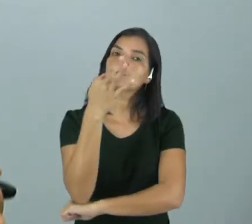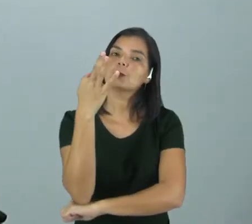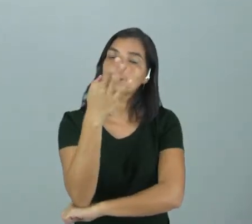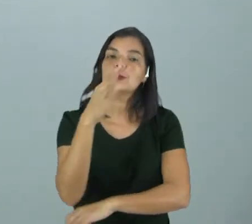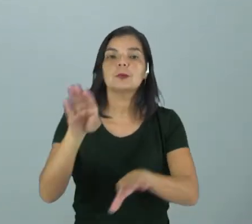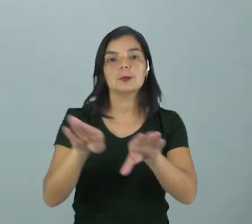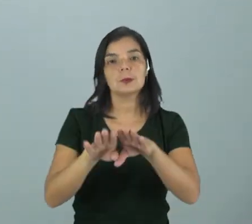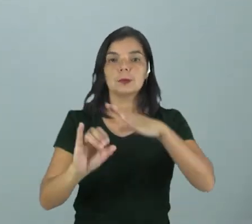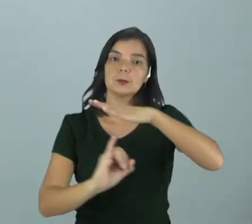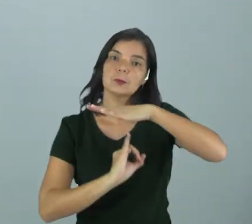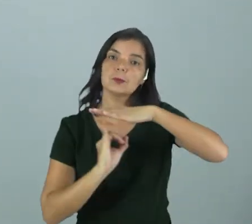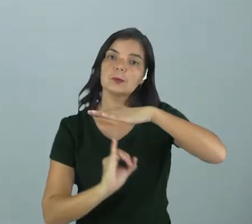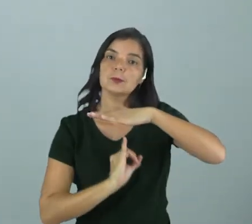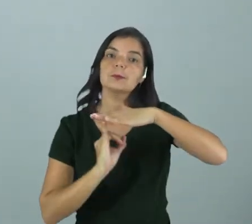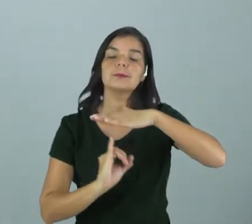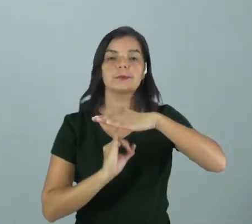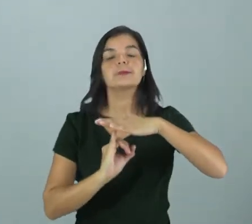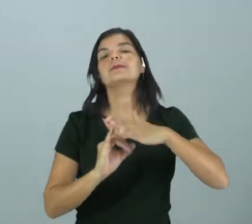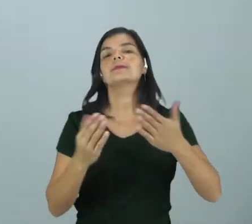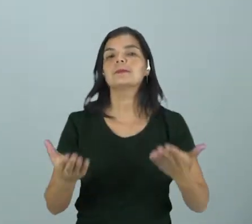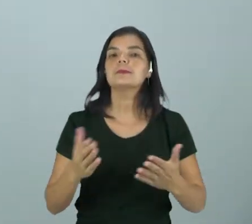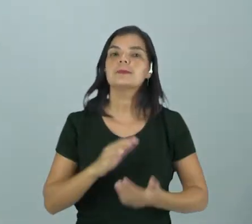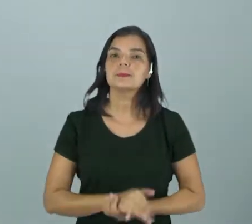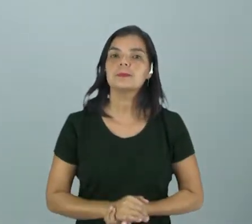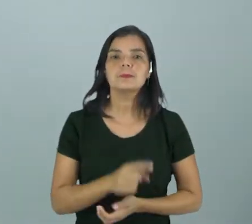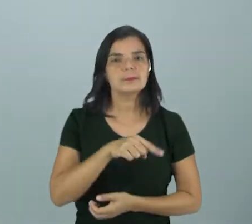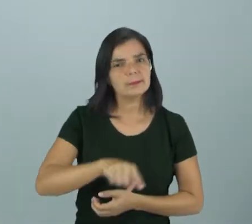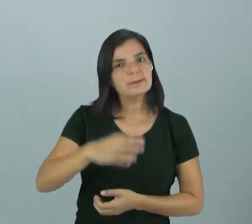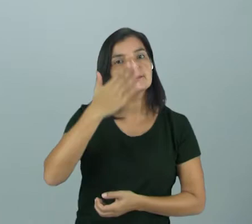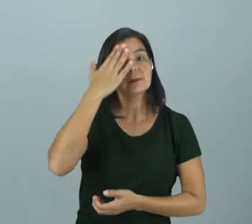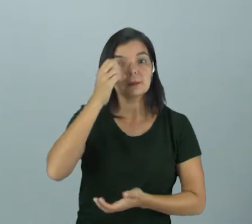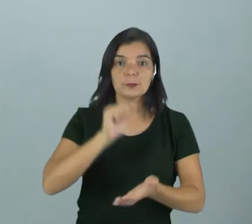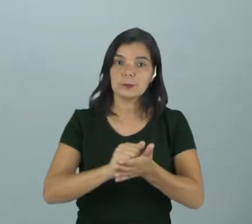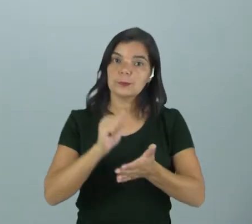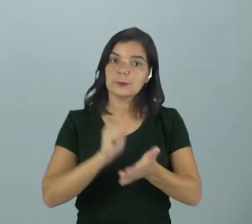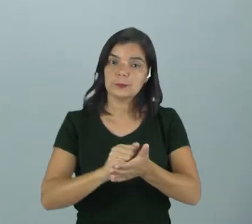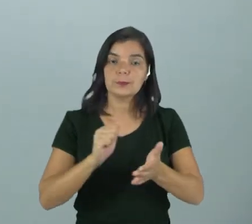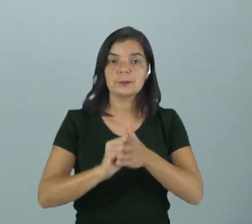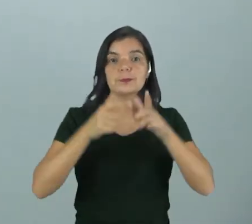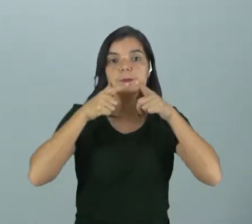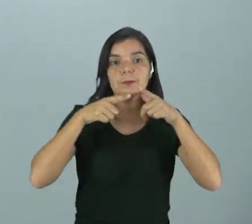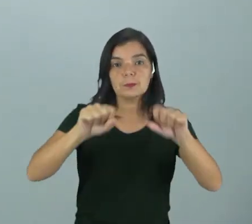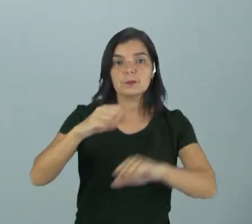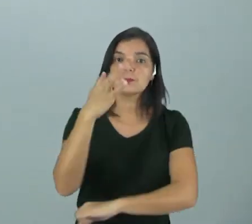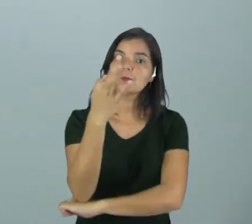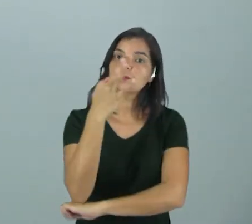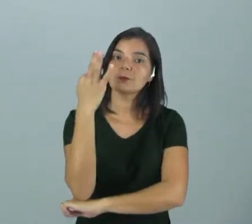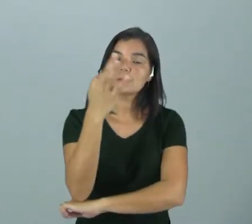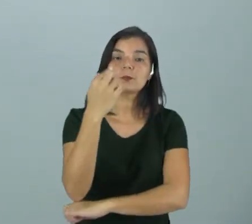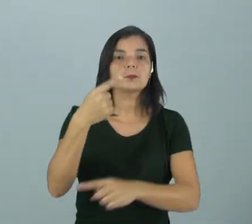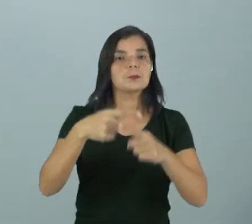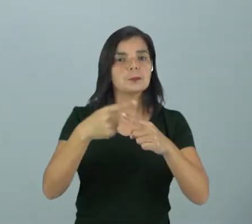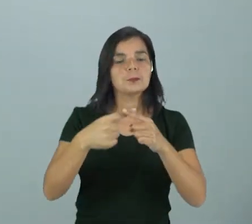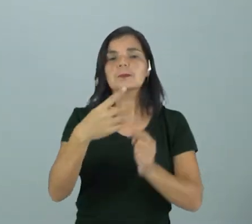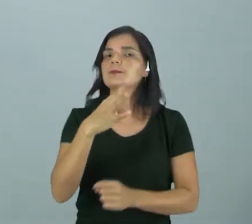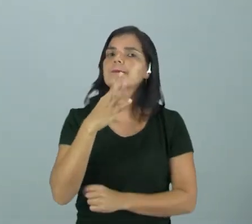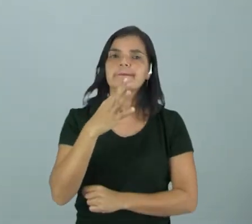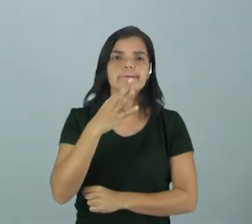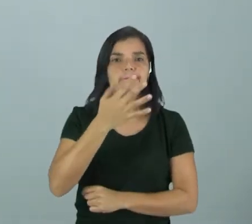linguagem formal e a linguagem informal. Você deve escrever em linguagem formal porque você não conhece